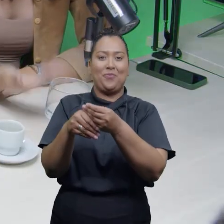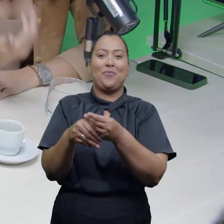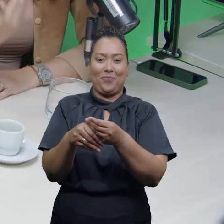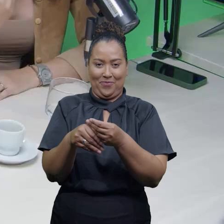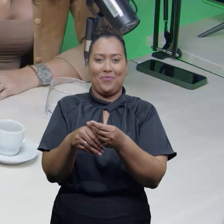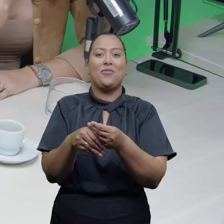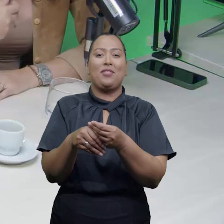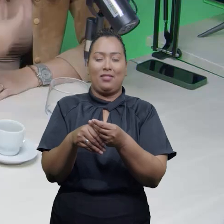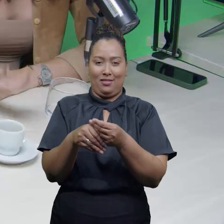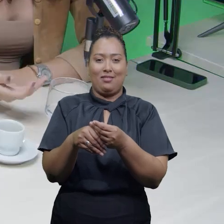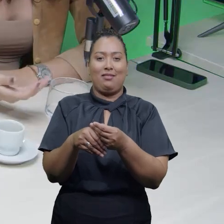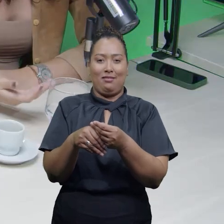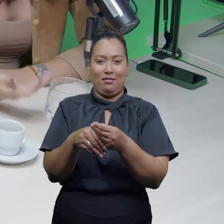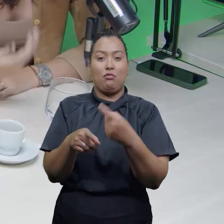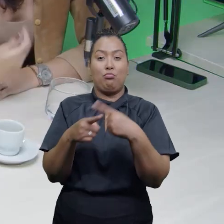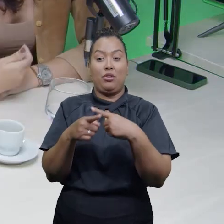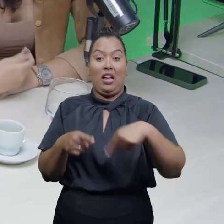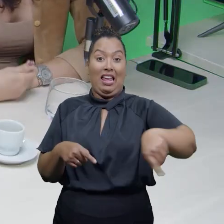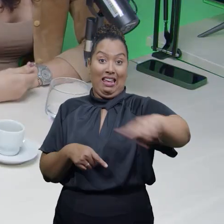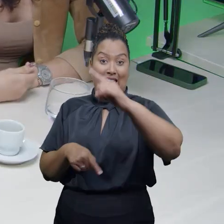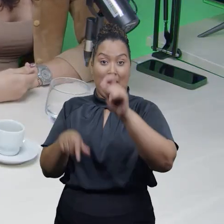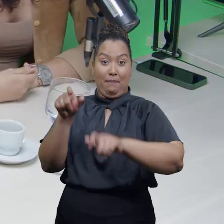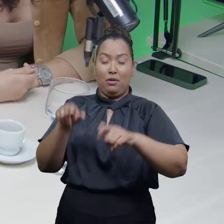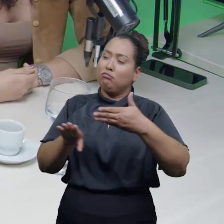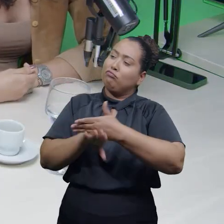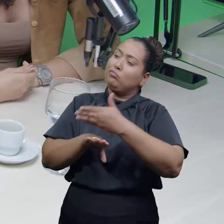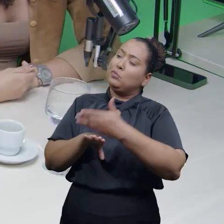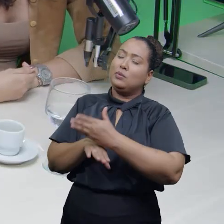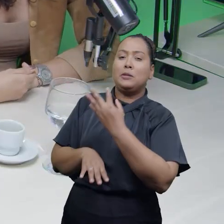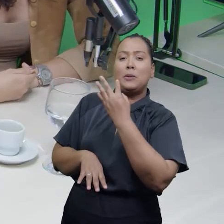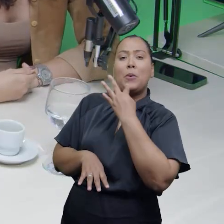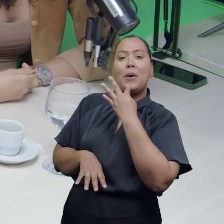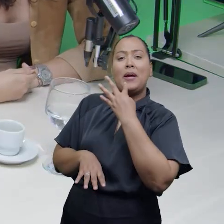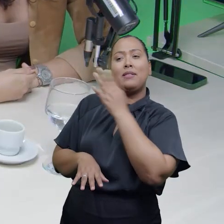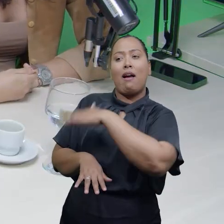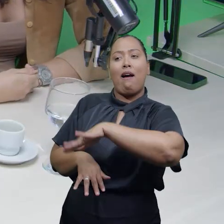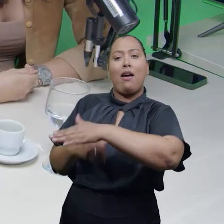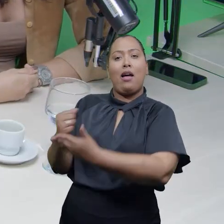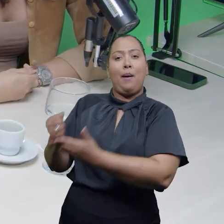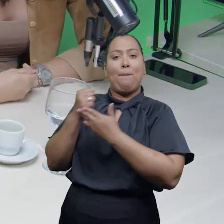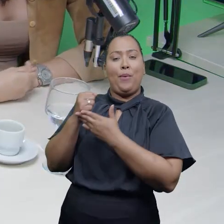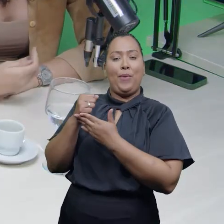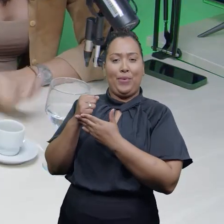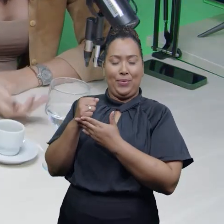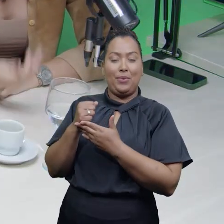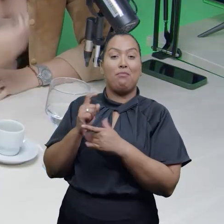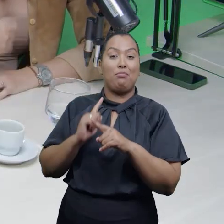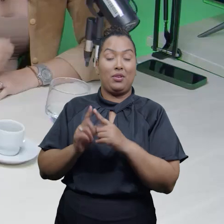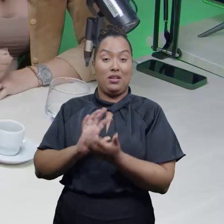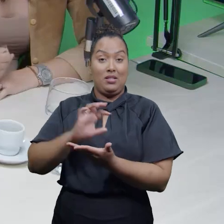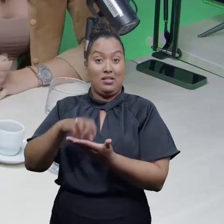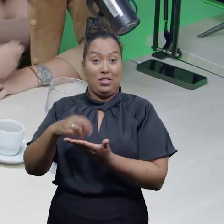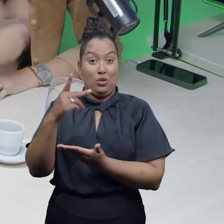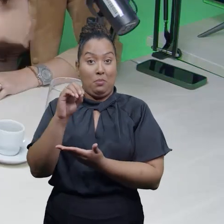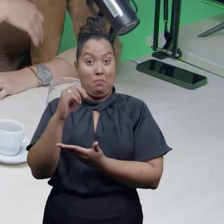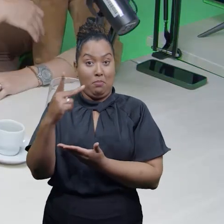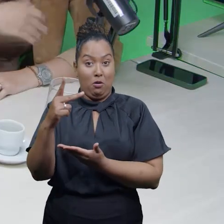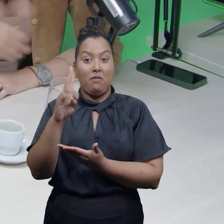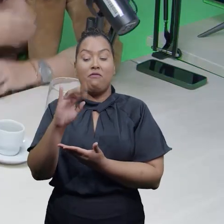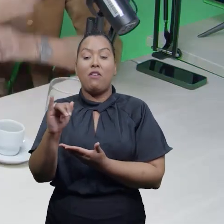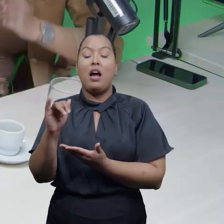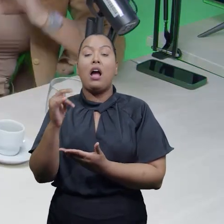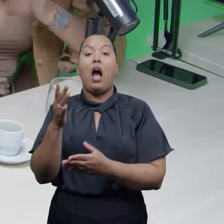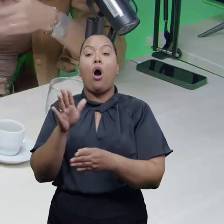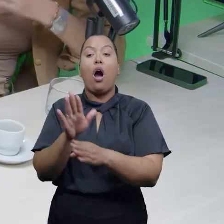para se inserirem dentro da política municipal de assistência social, porque é a partir do Centro Pop que vão